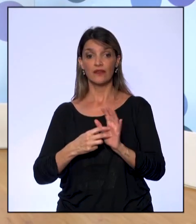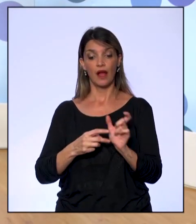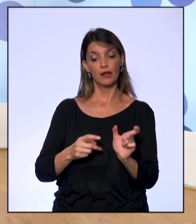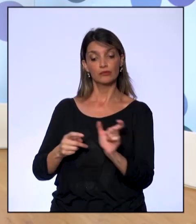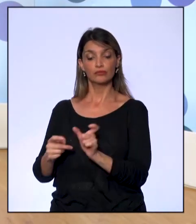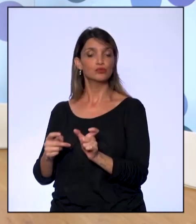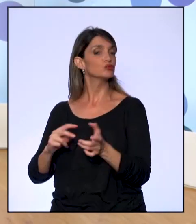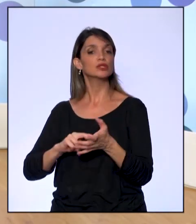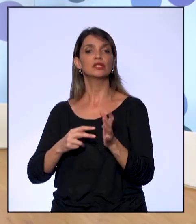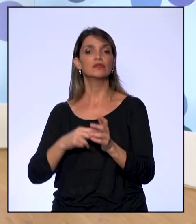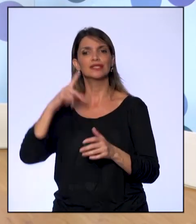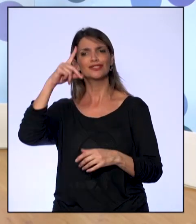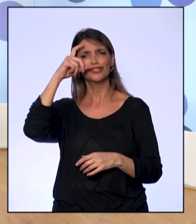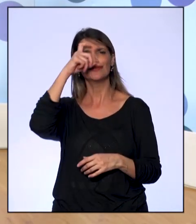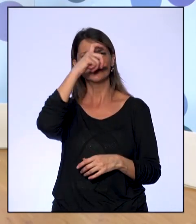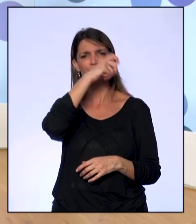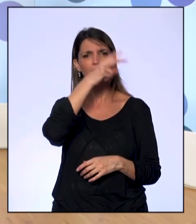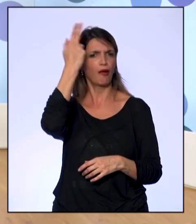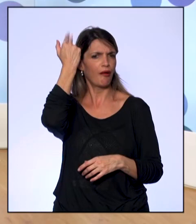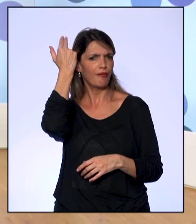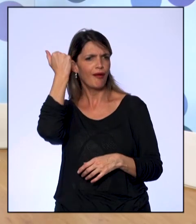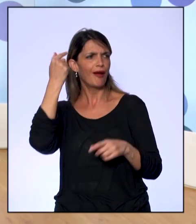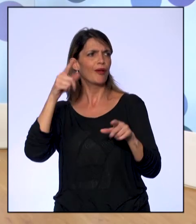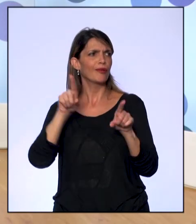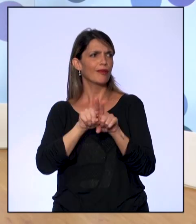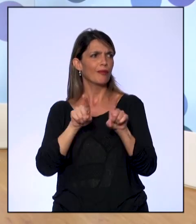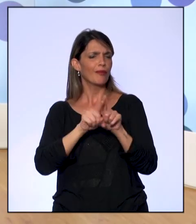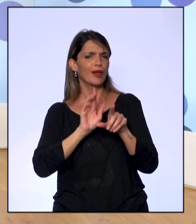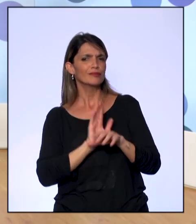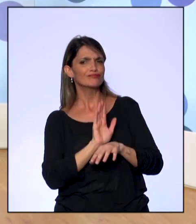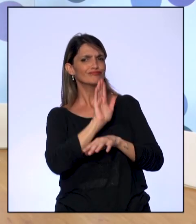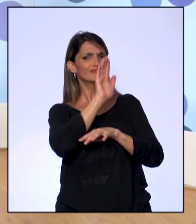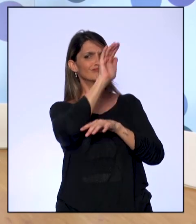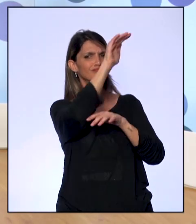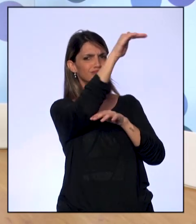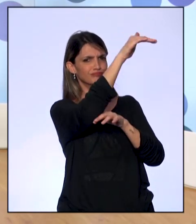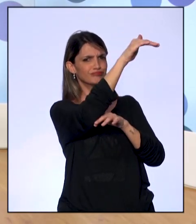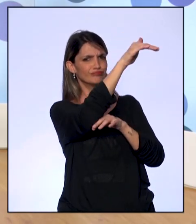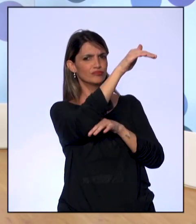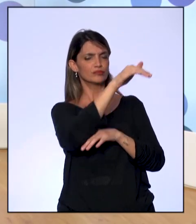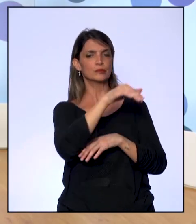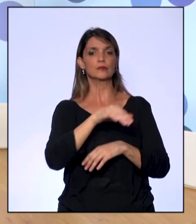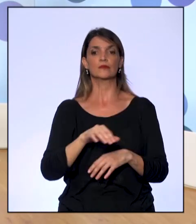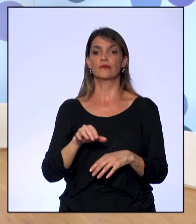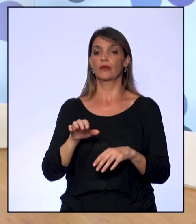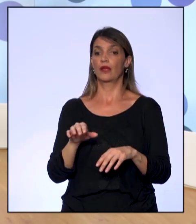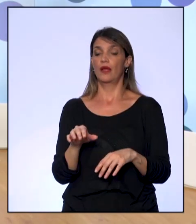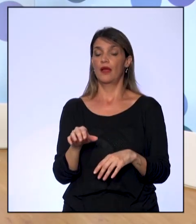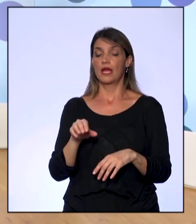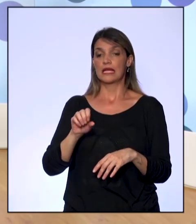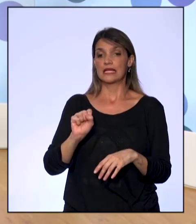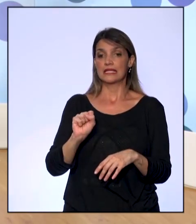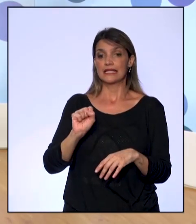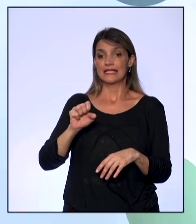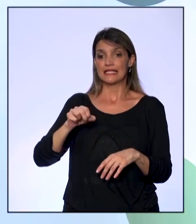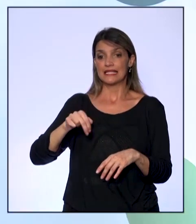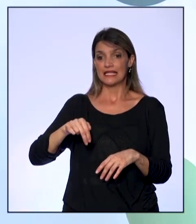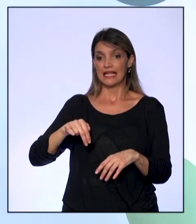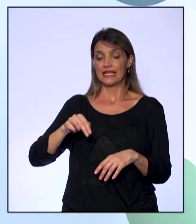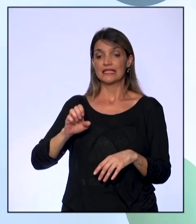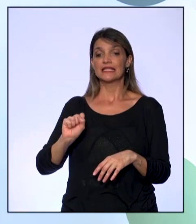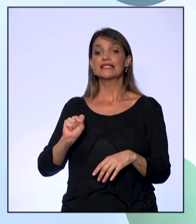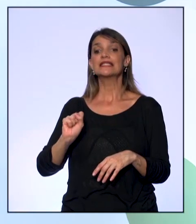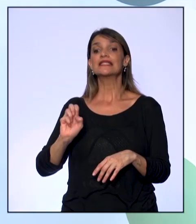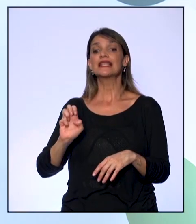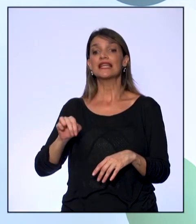que é a dificuldade tudo bem entendemos agora o que é sentido literal deixa mesmo acredite eu nem medir e forma literal